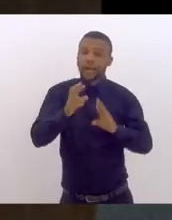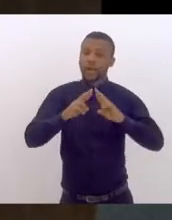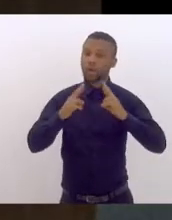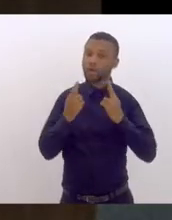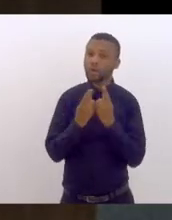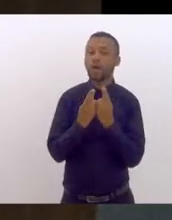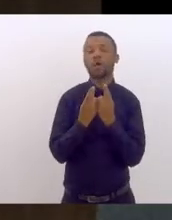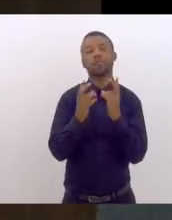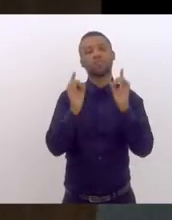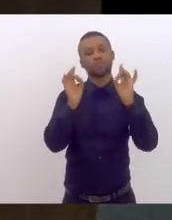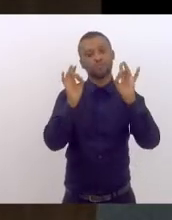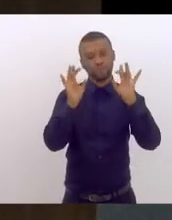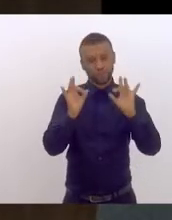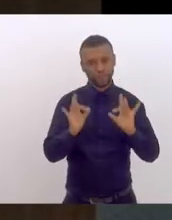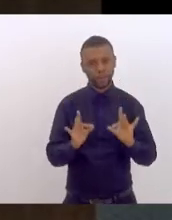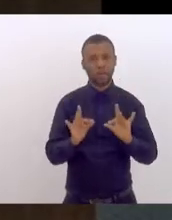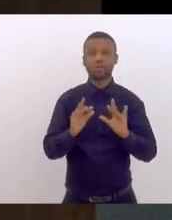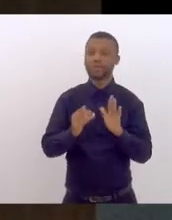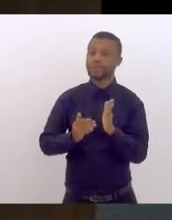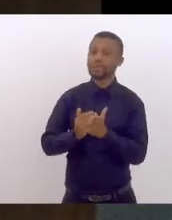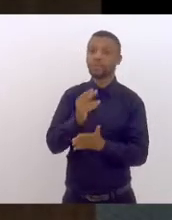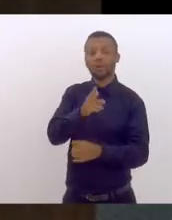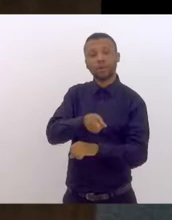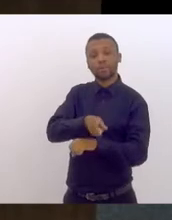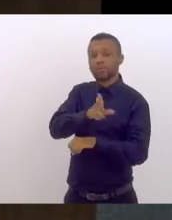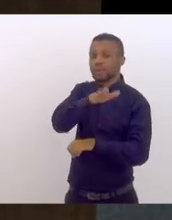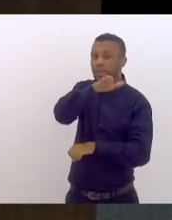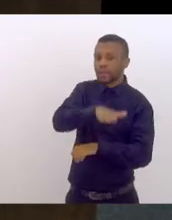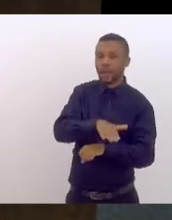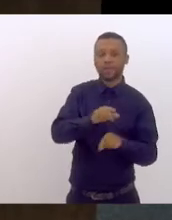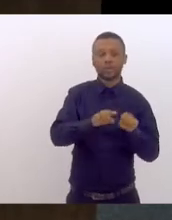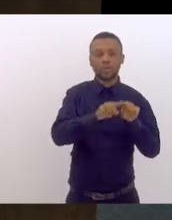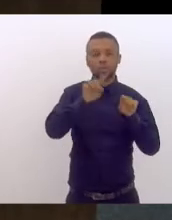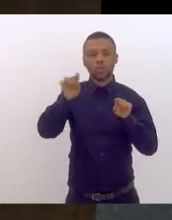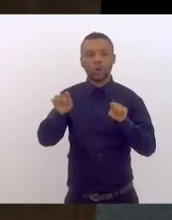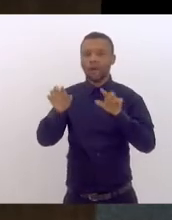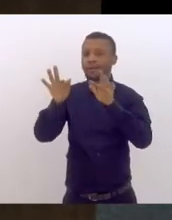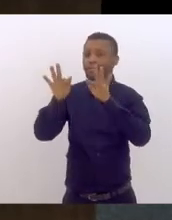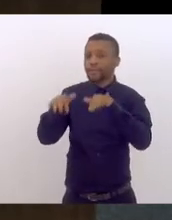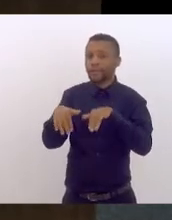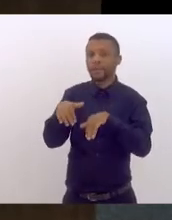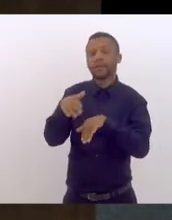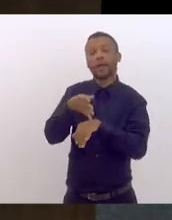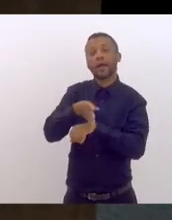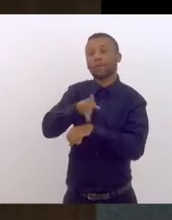que iniciada às 14horas encerrou suas 16:13